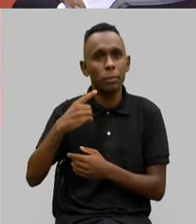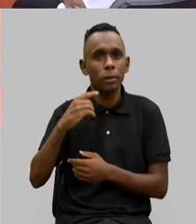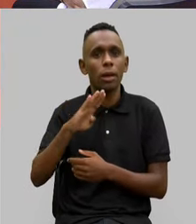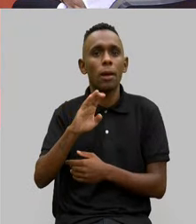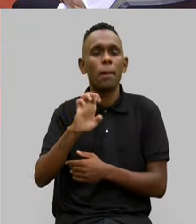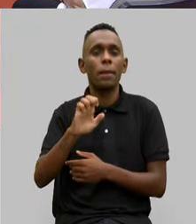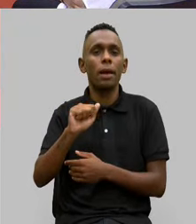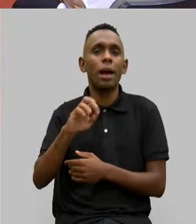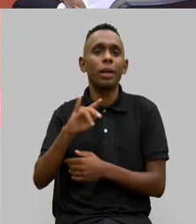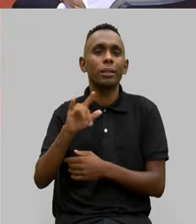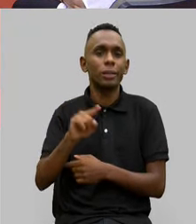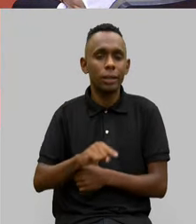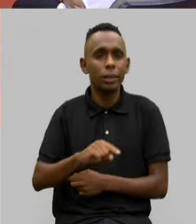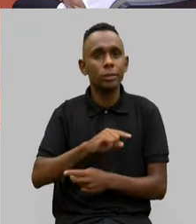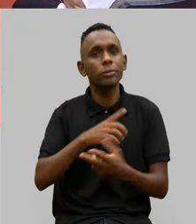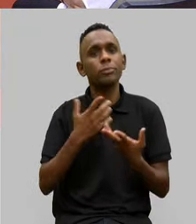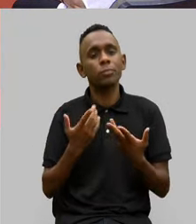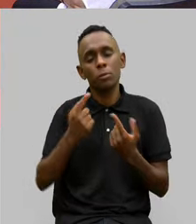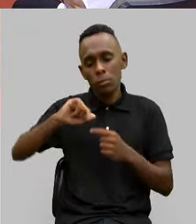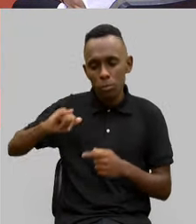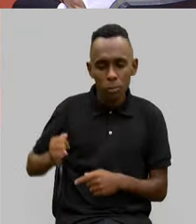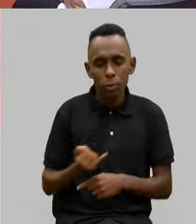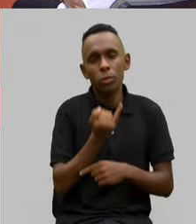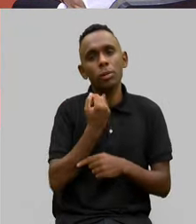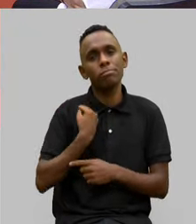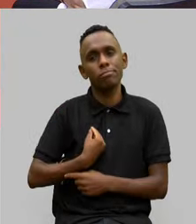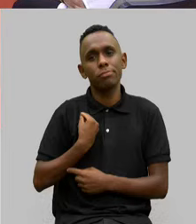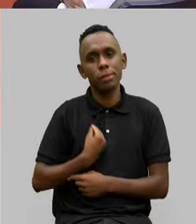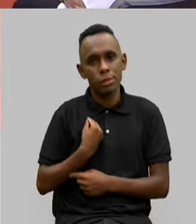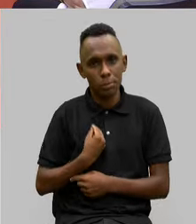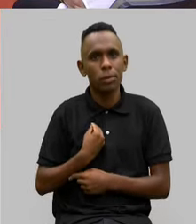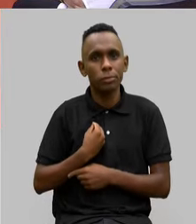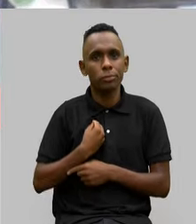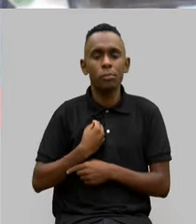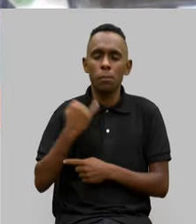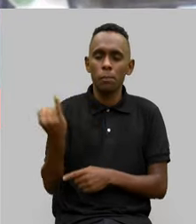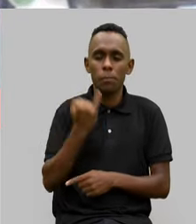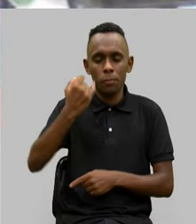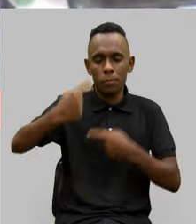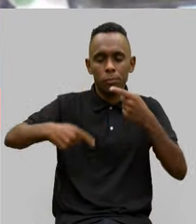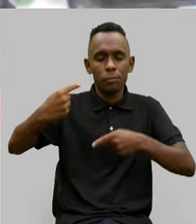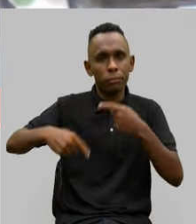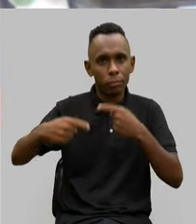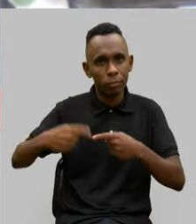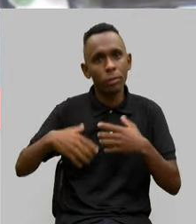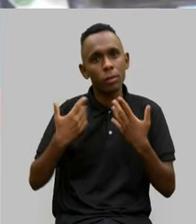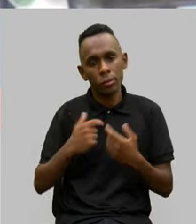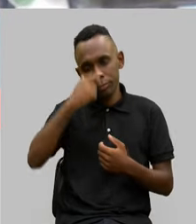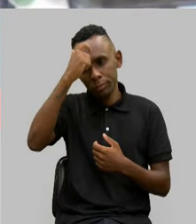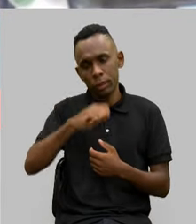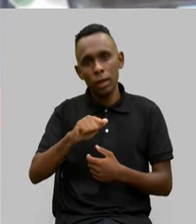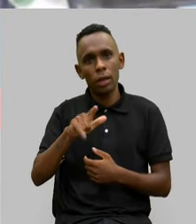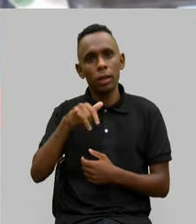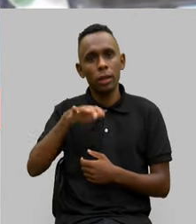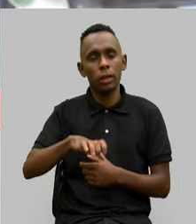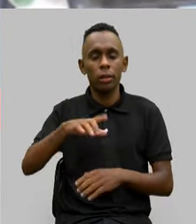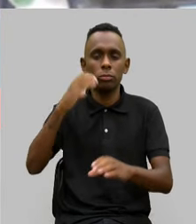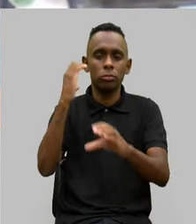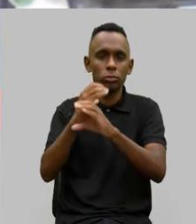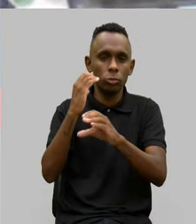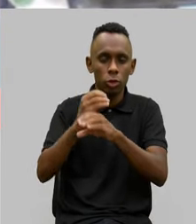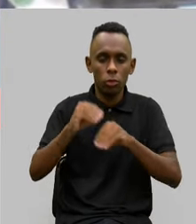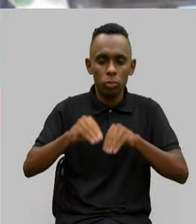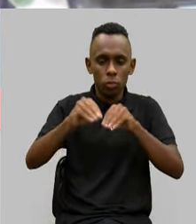Serqueira e a ang gato pela oportunidade de participar deste importante debate eu sou a Aline eu sou engenheira agrônoma